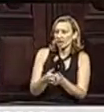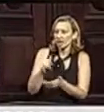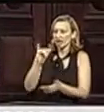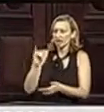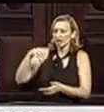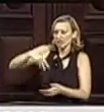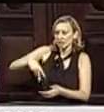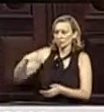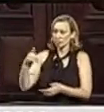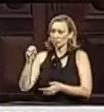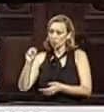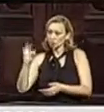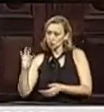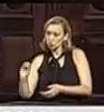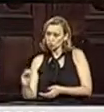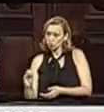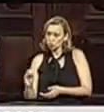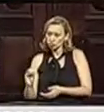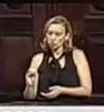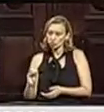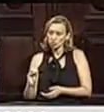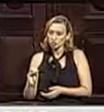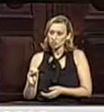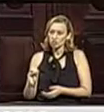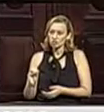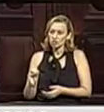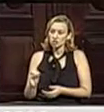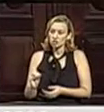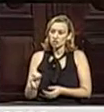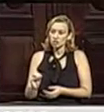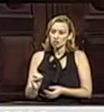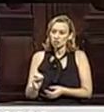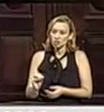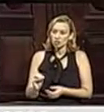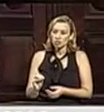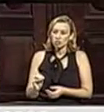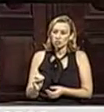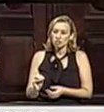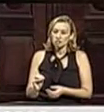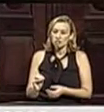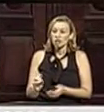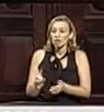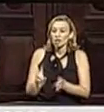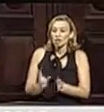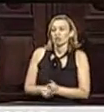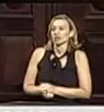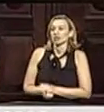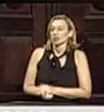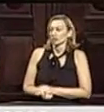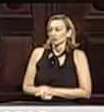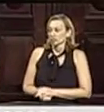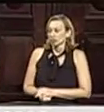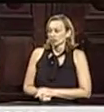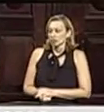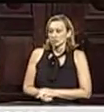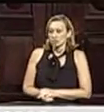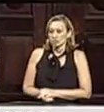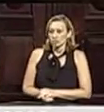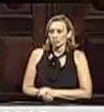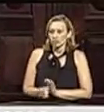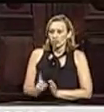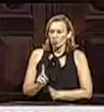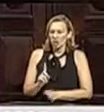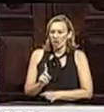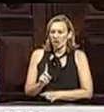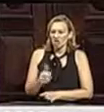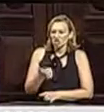fazem a prospecção, que eles fazem a sísmica, porque tem um risco mínimo, mas tem, de furar e não achar nada. Não é 100%